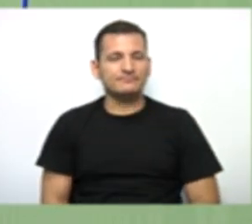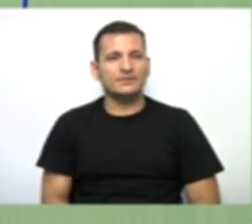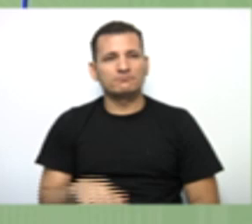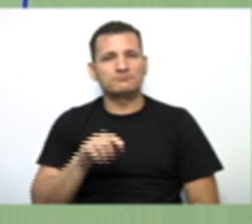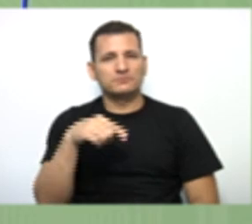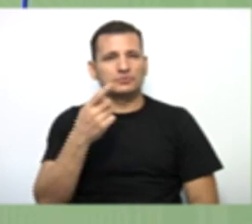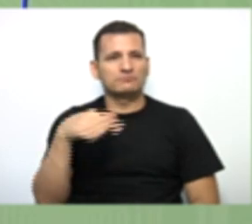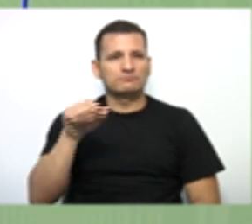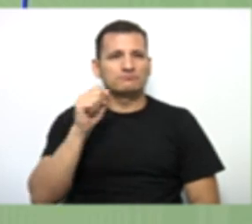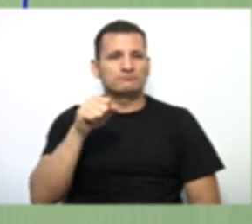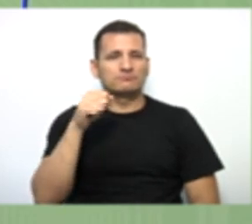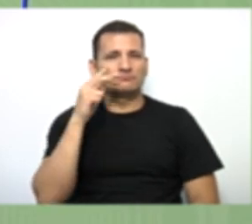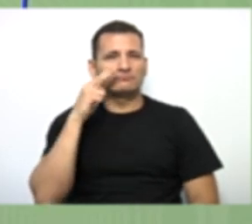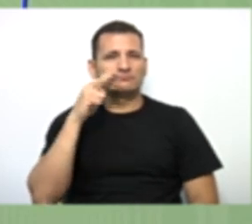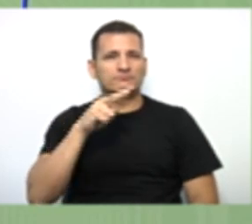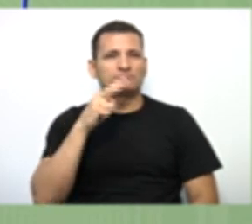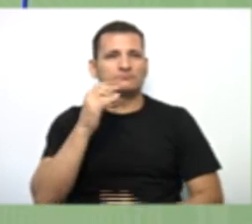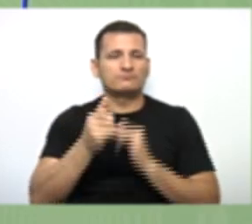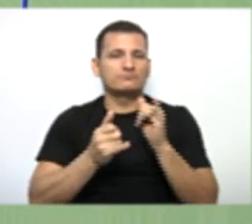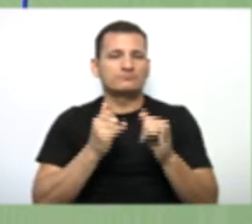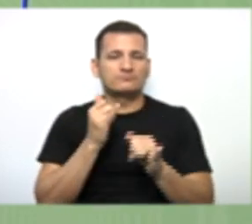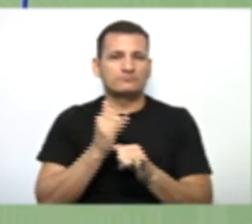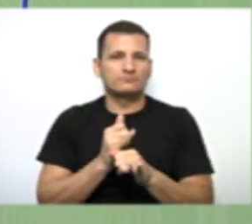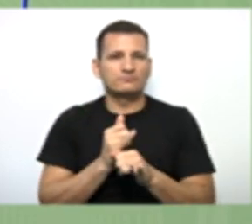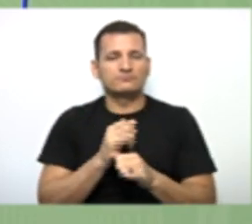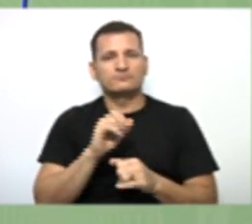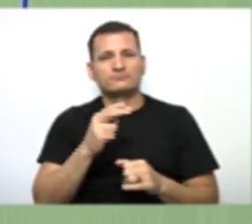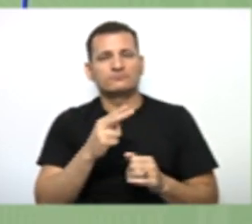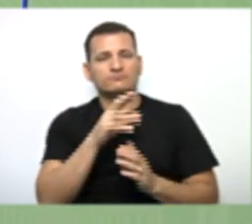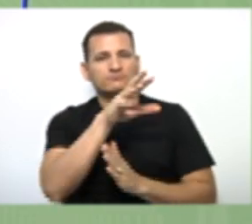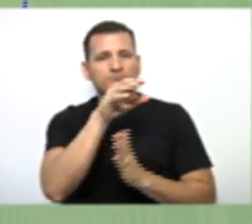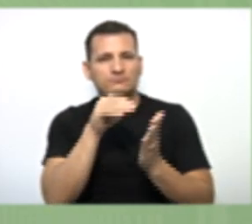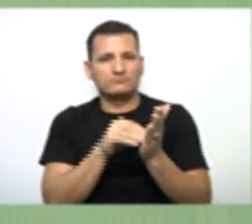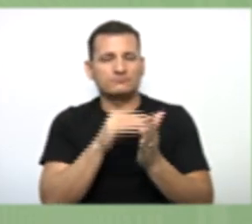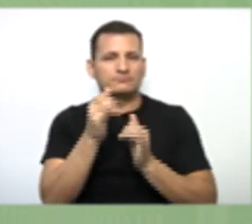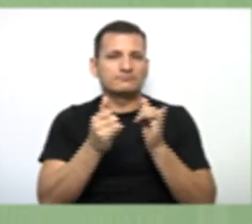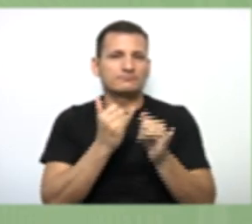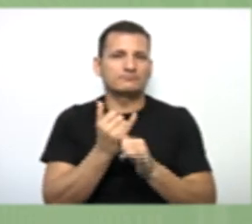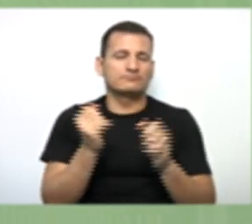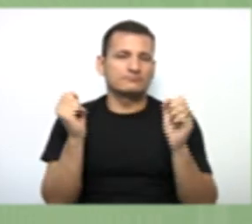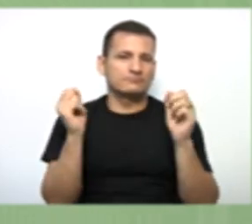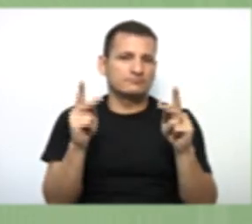aí na internet, ou baixar na internet aí, ok.